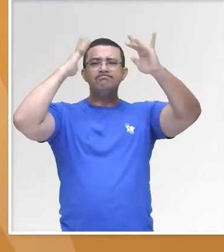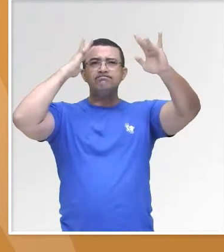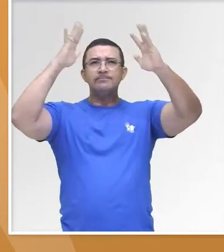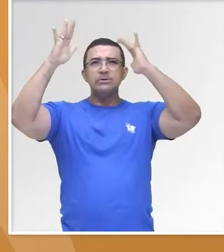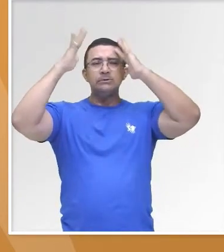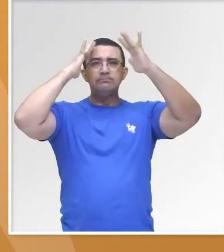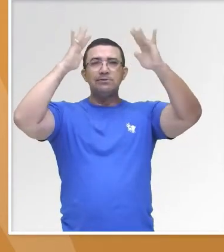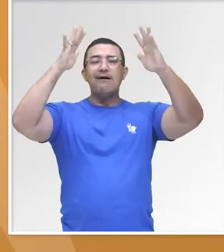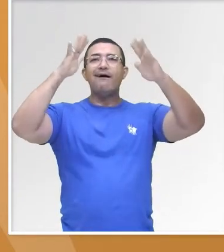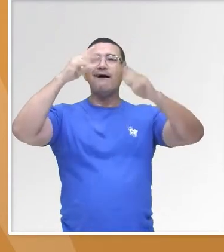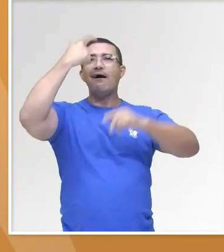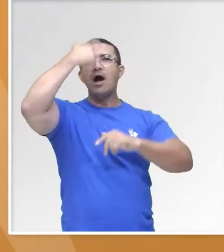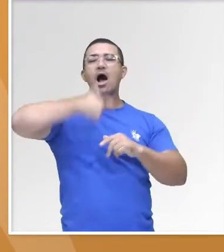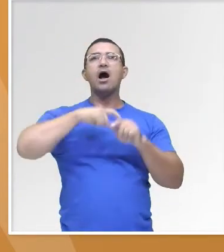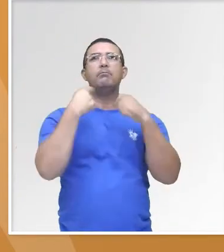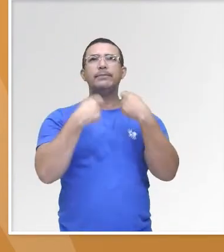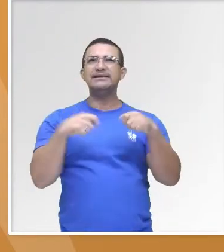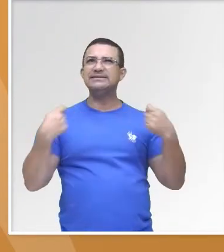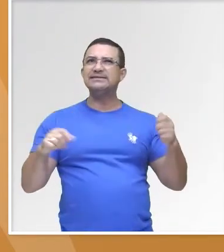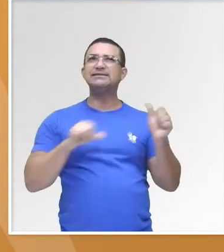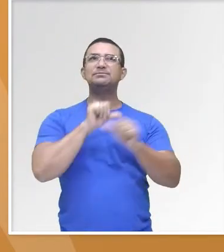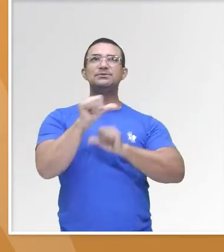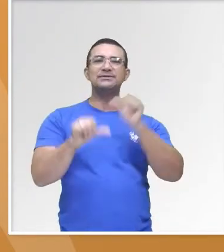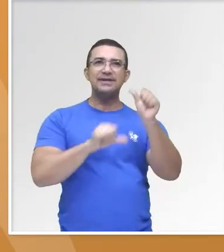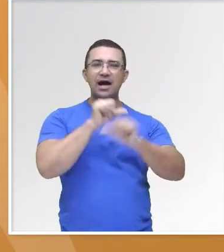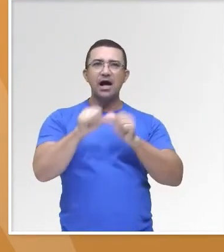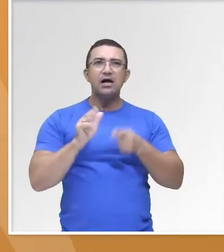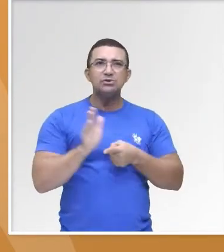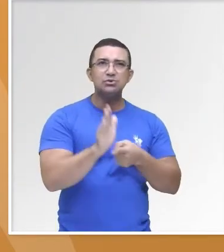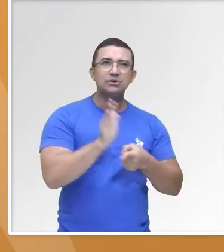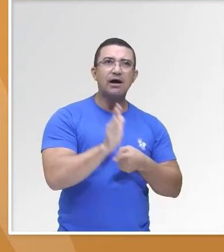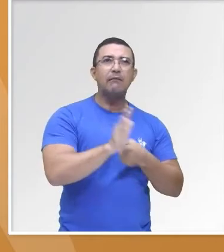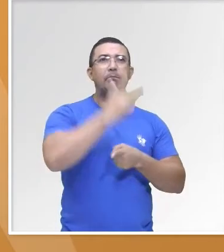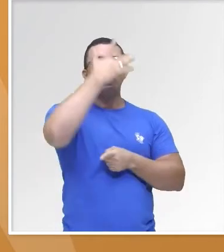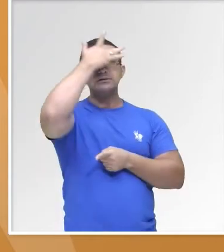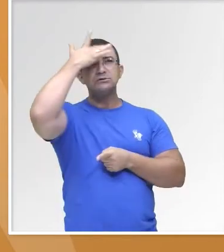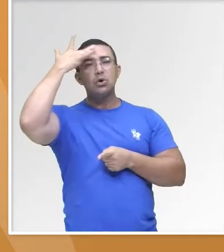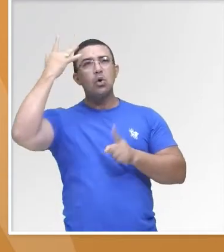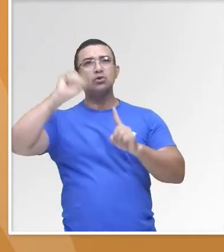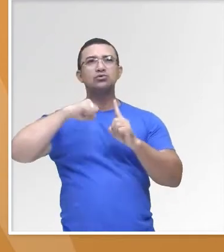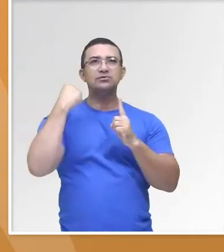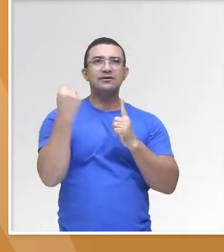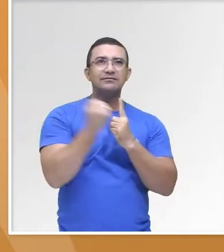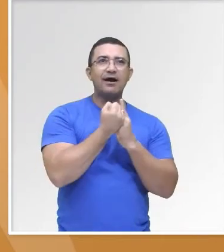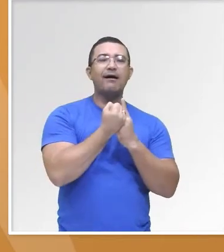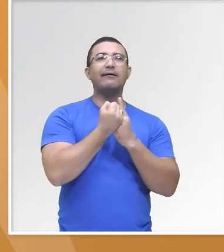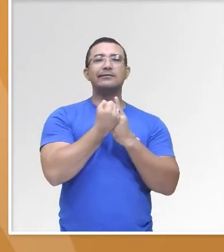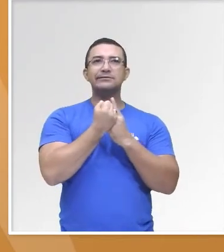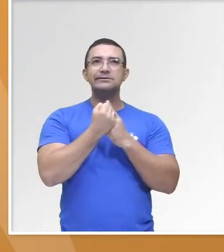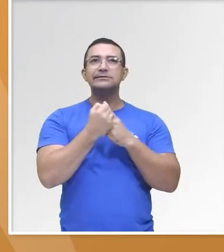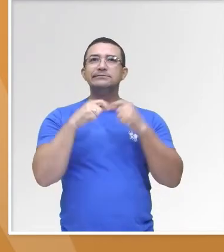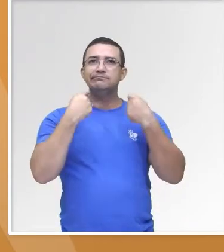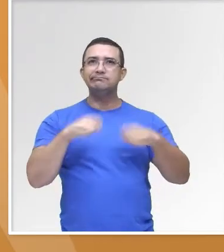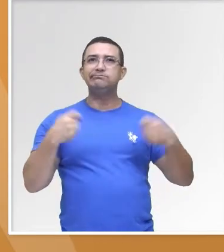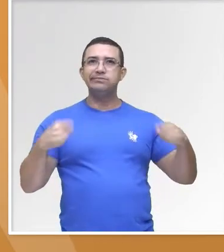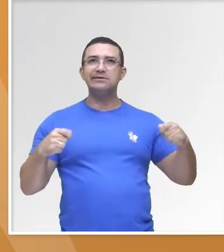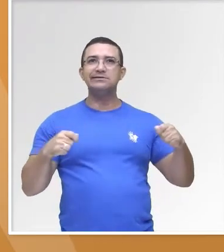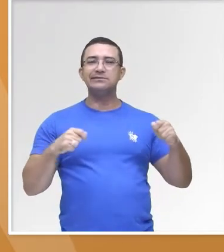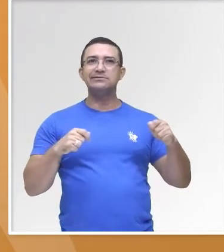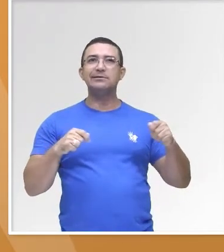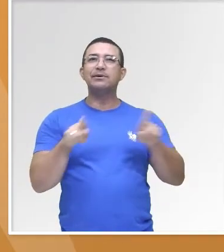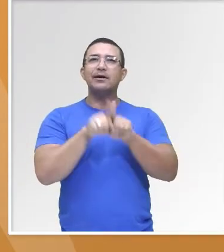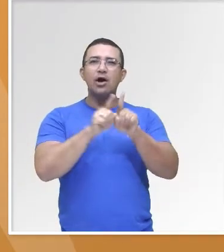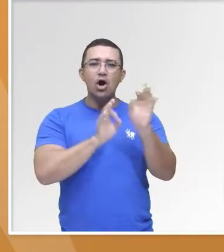reis. Então, eles vão começar a observar o que está acontecendo de fato com o seu povo e, de alguma forma, eles vão